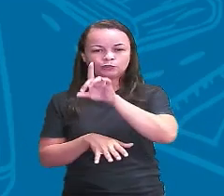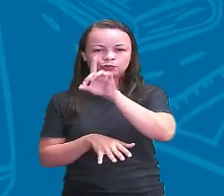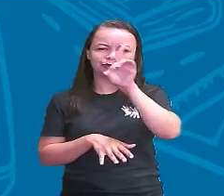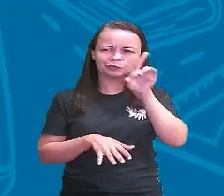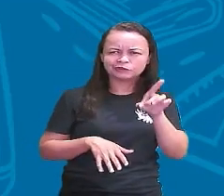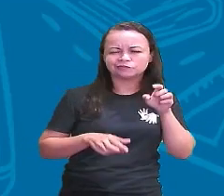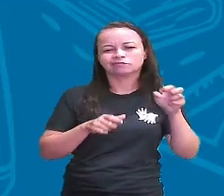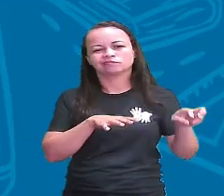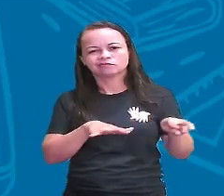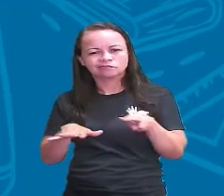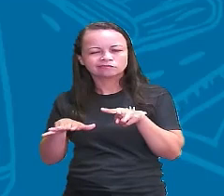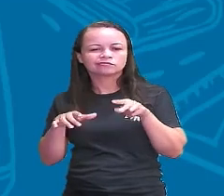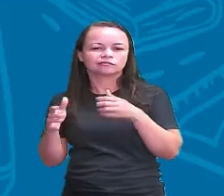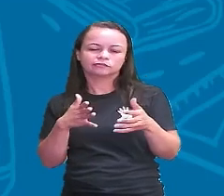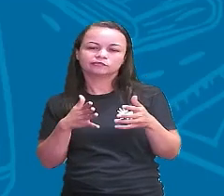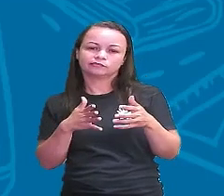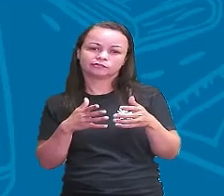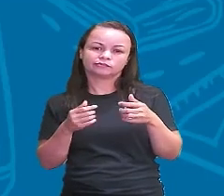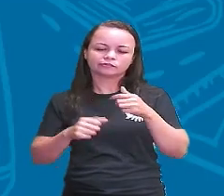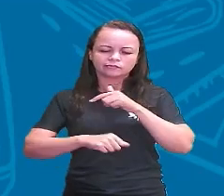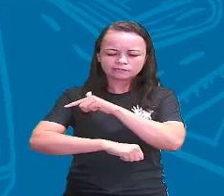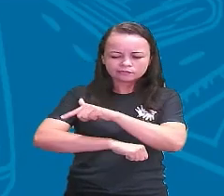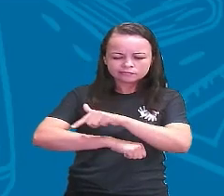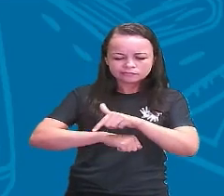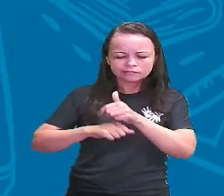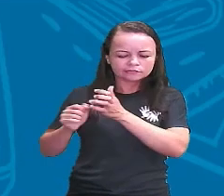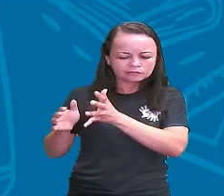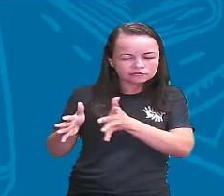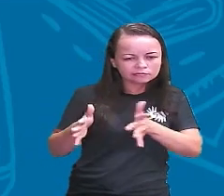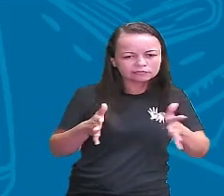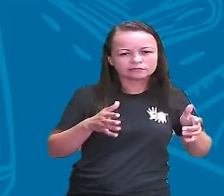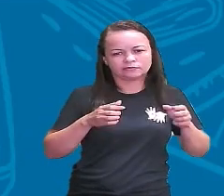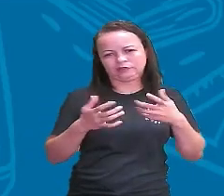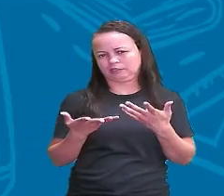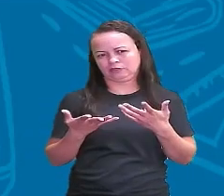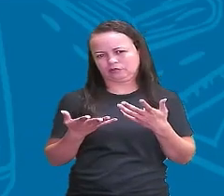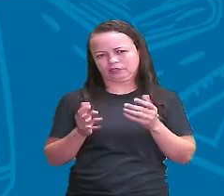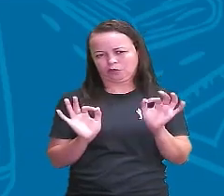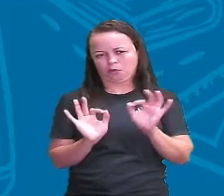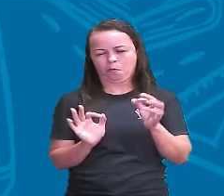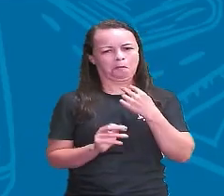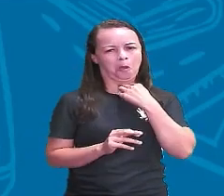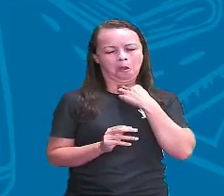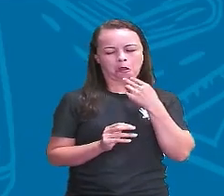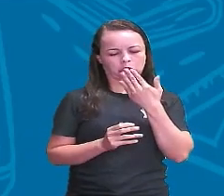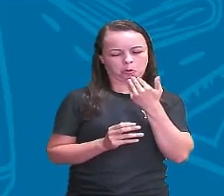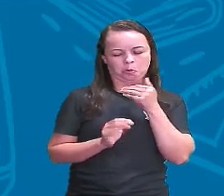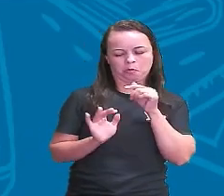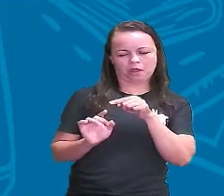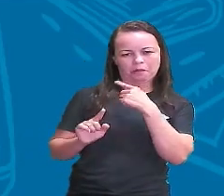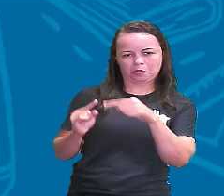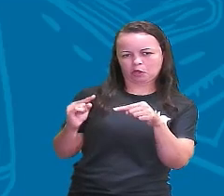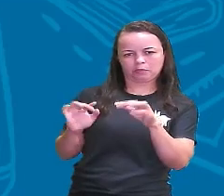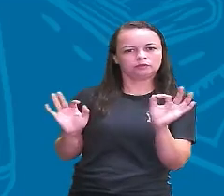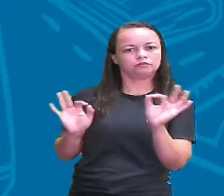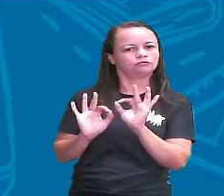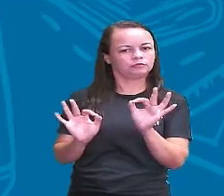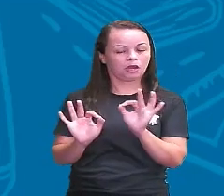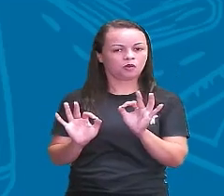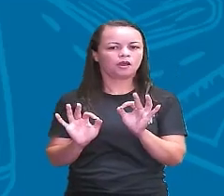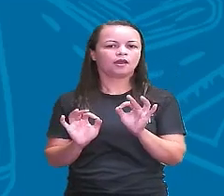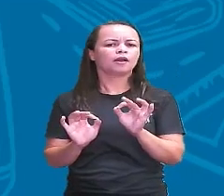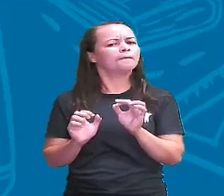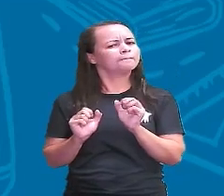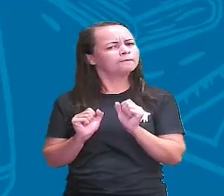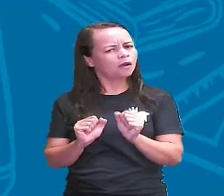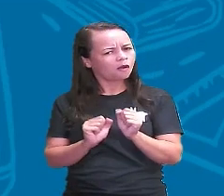Se a gente foi bastante disciplinado ao longo da semana, não é que a gente não possa comer esse tipo de alimento, mas a gente tem que comer